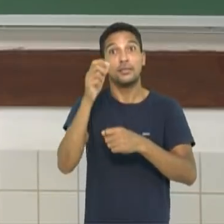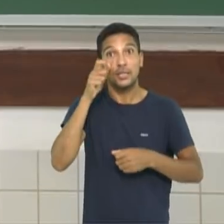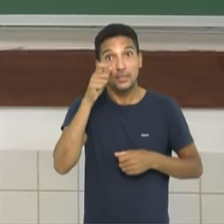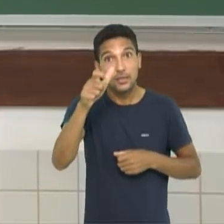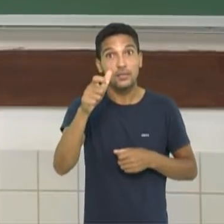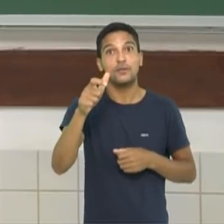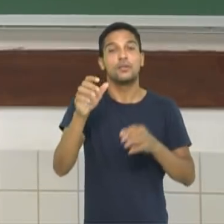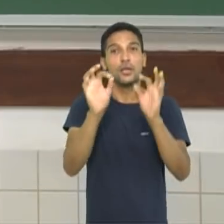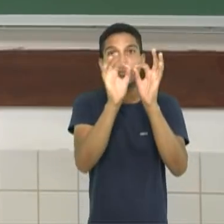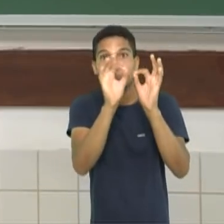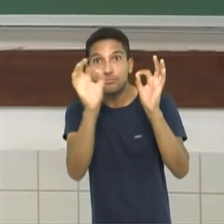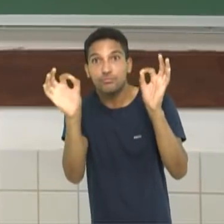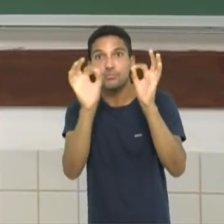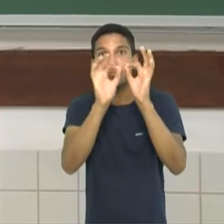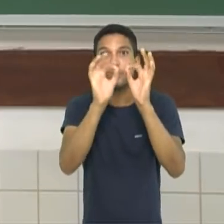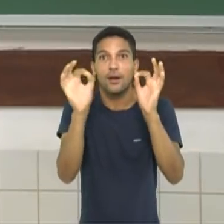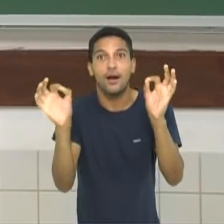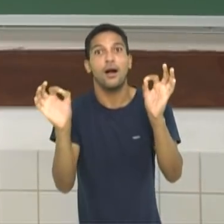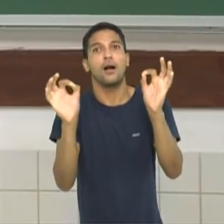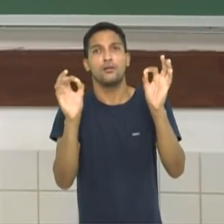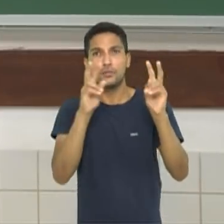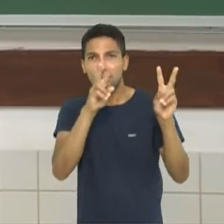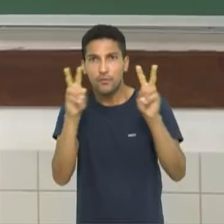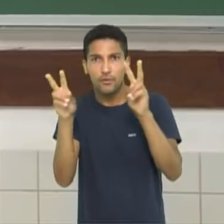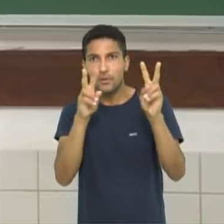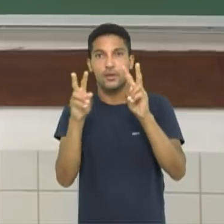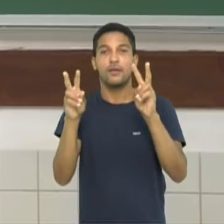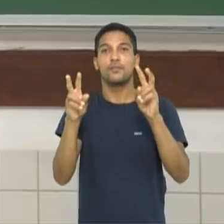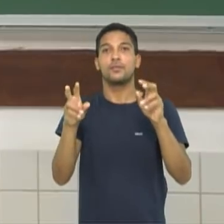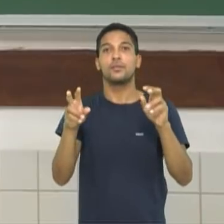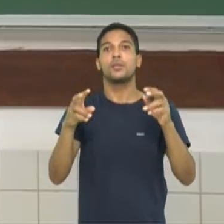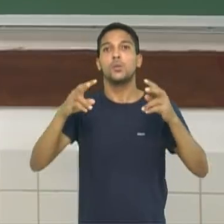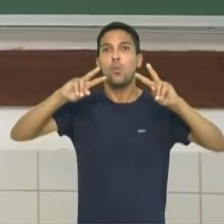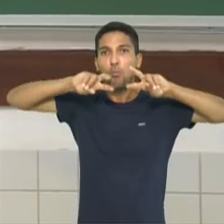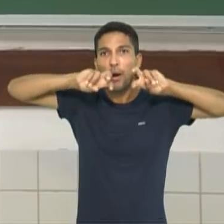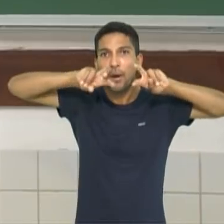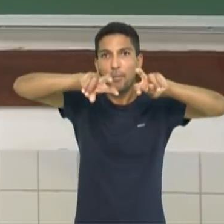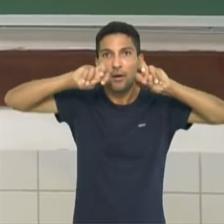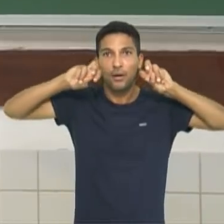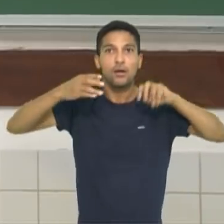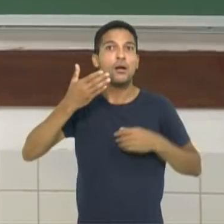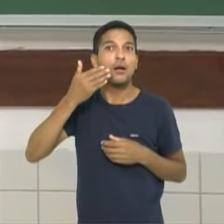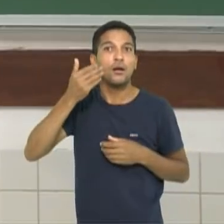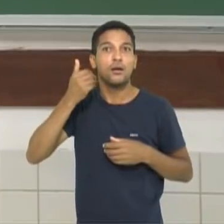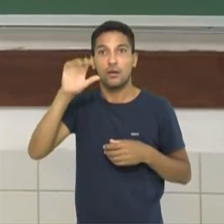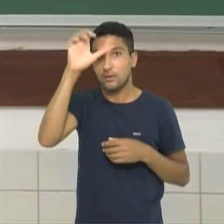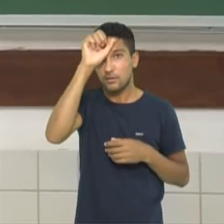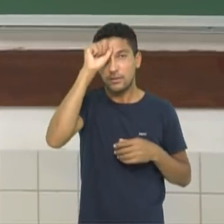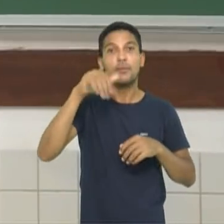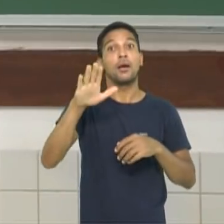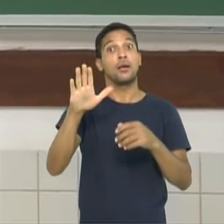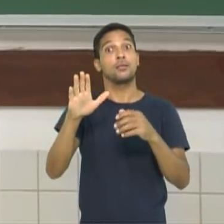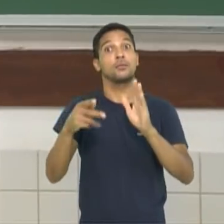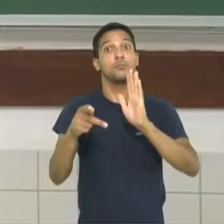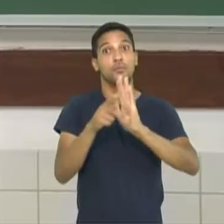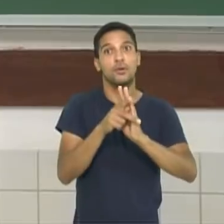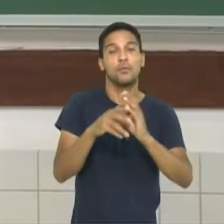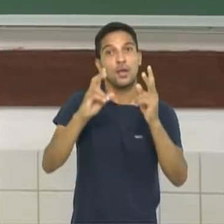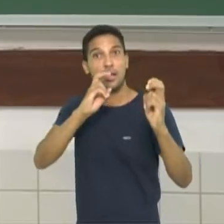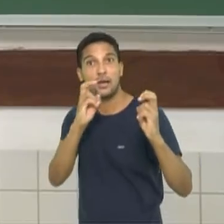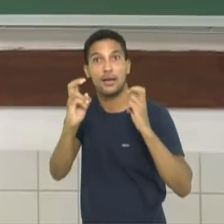100% brasileira, né? E ela também é considerada um tipo de luta, mas também é jogo, também